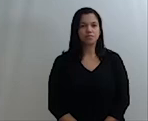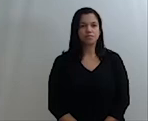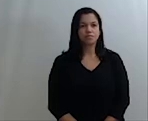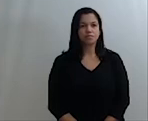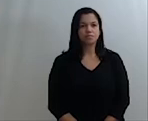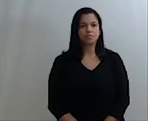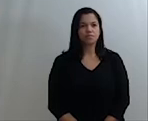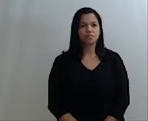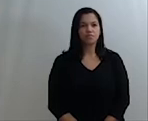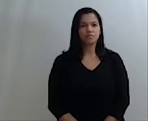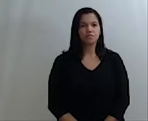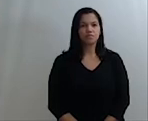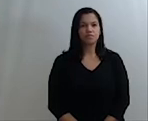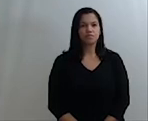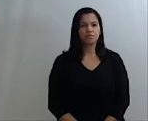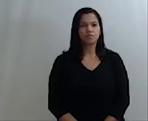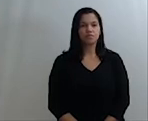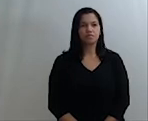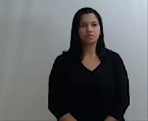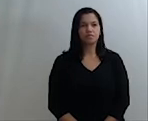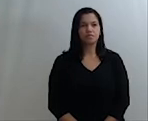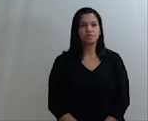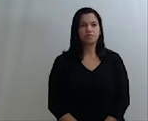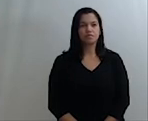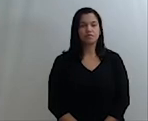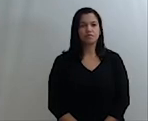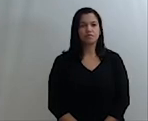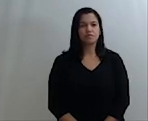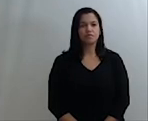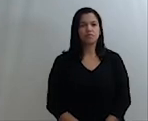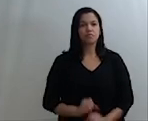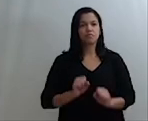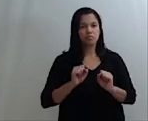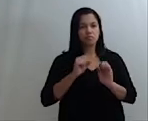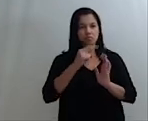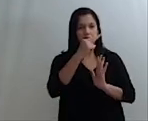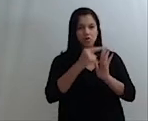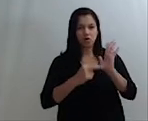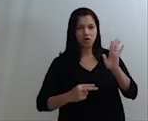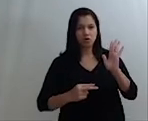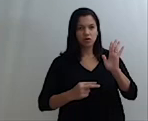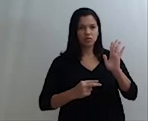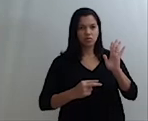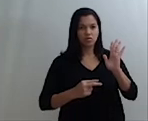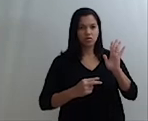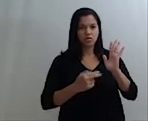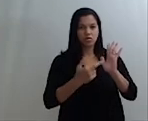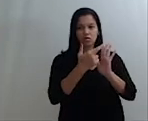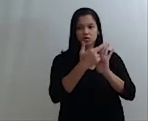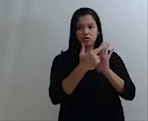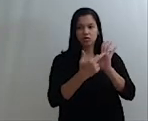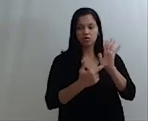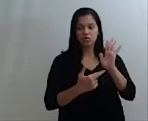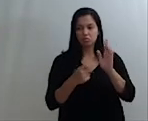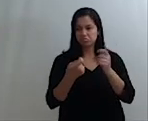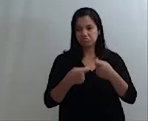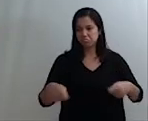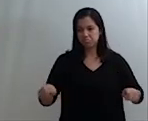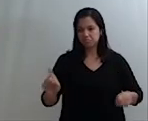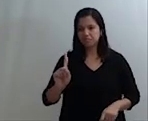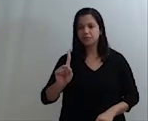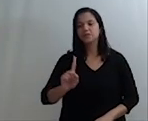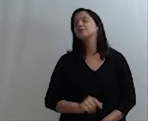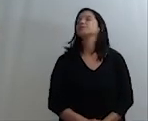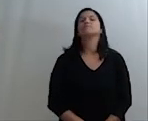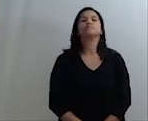localizando aqui pois não vossa excelência dispensa a leitura do relatório Boa tarde excelência dispensa a leitura do relatório